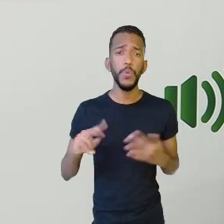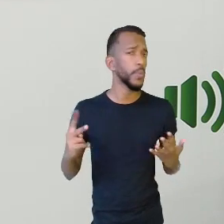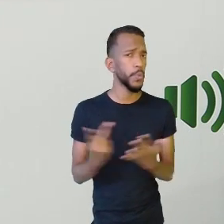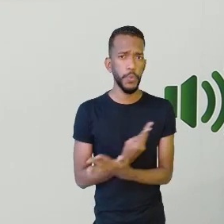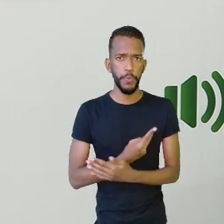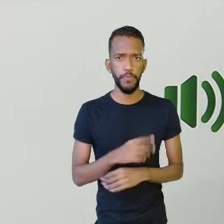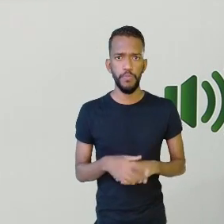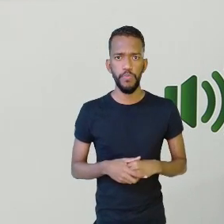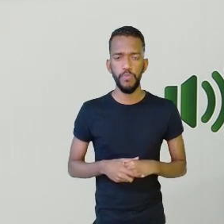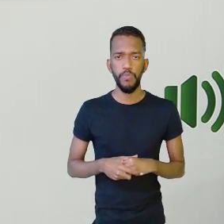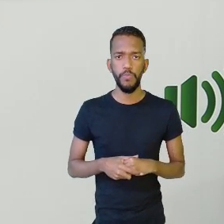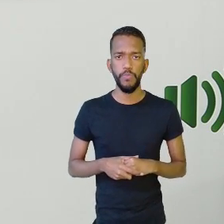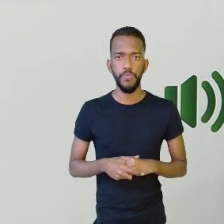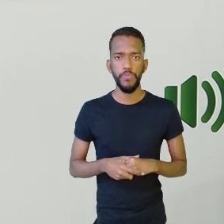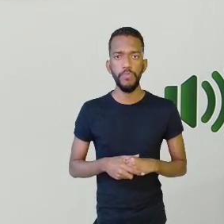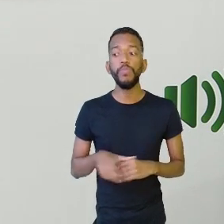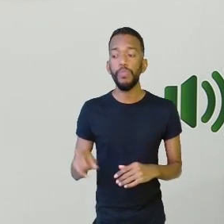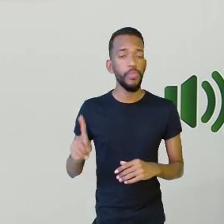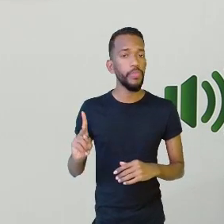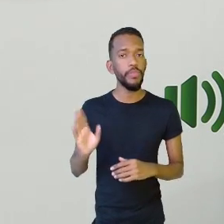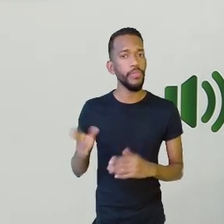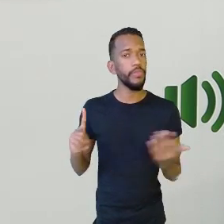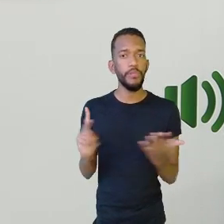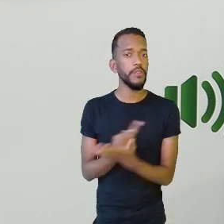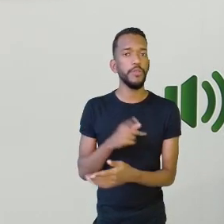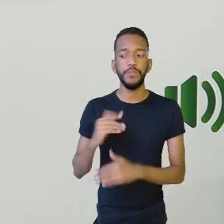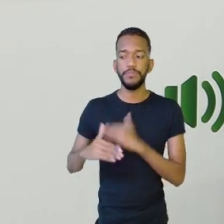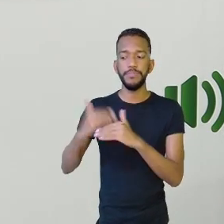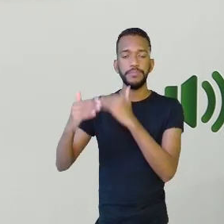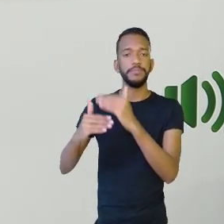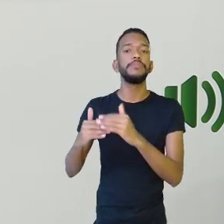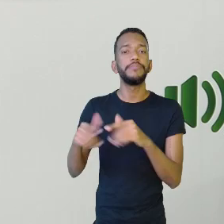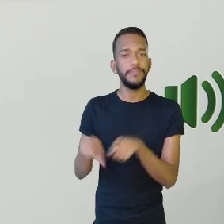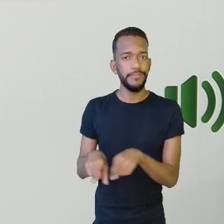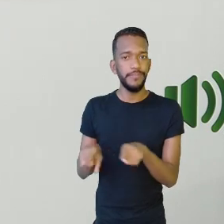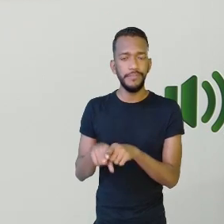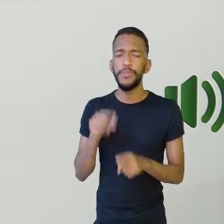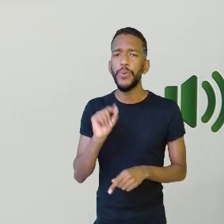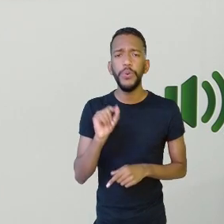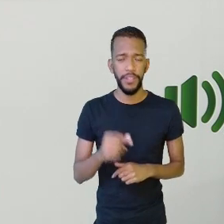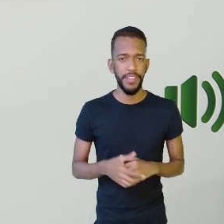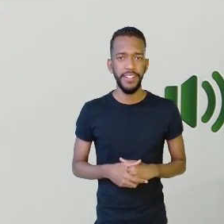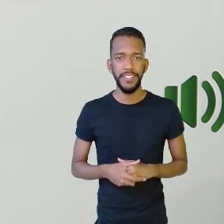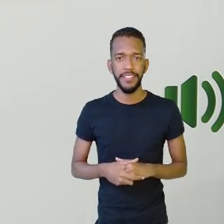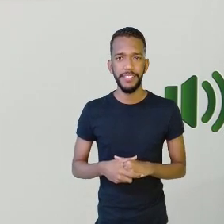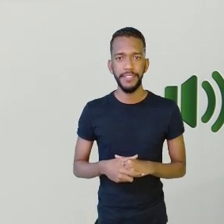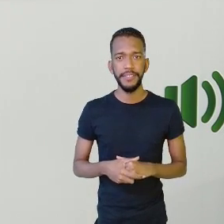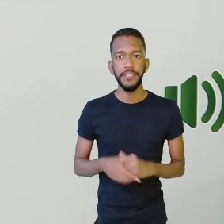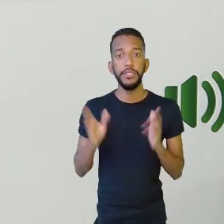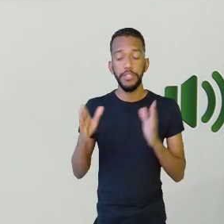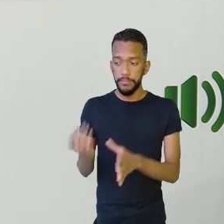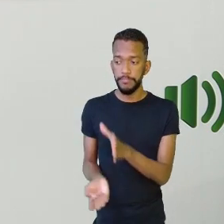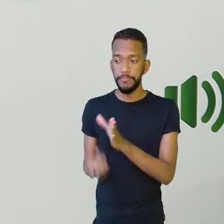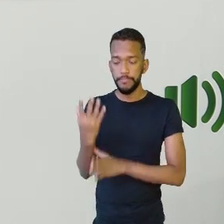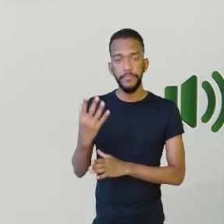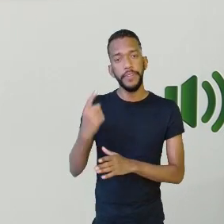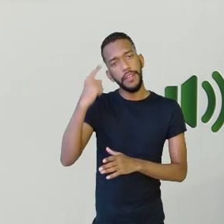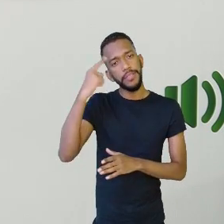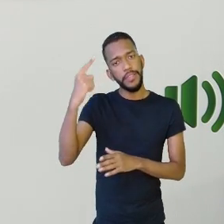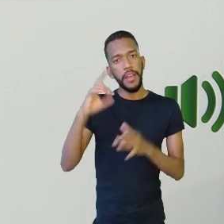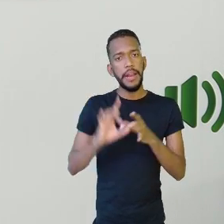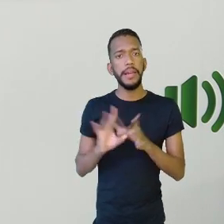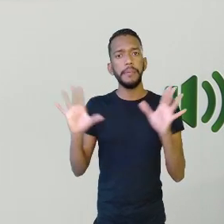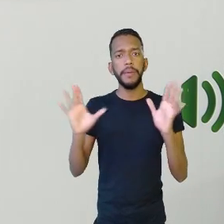aconteceu em resultado a esse desenvolvimento também? Surgiram ideias de